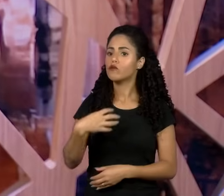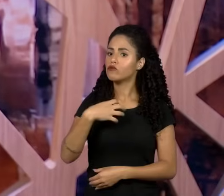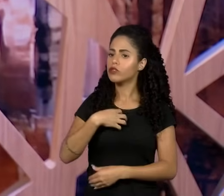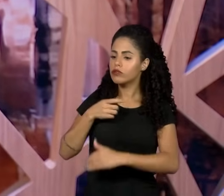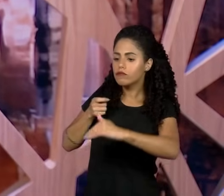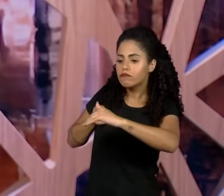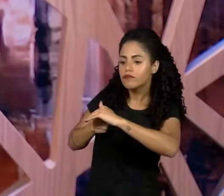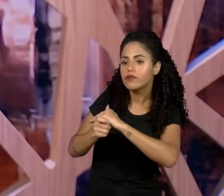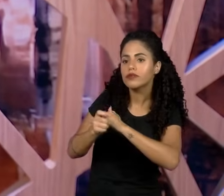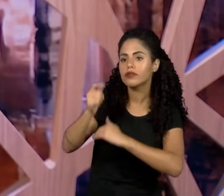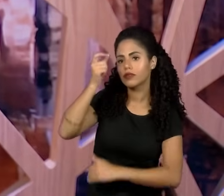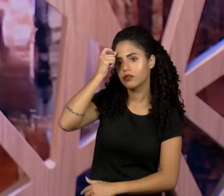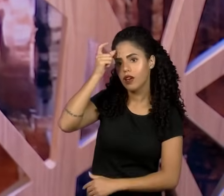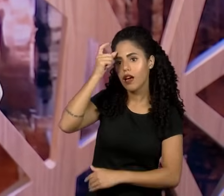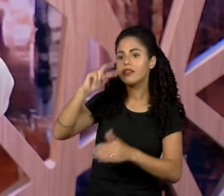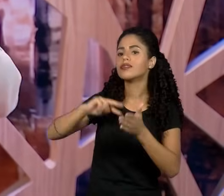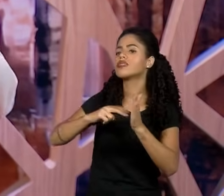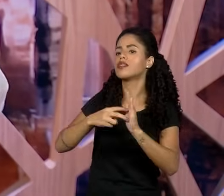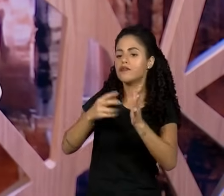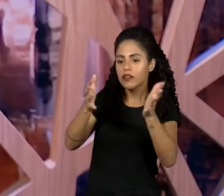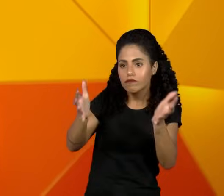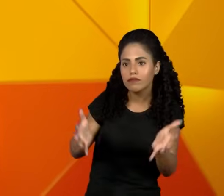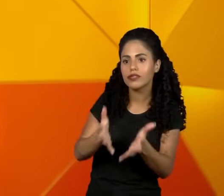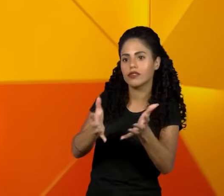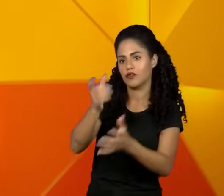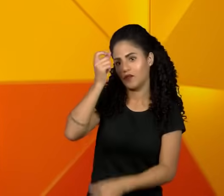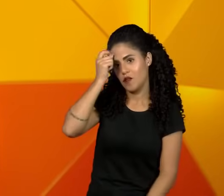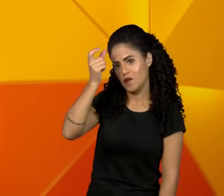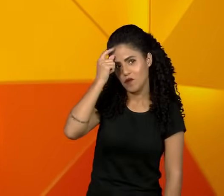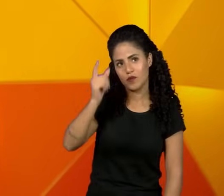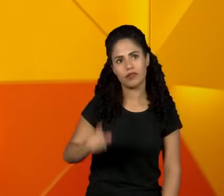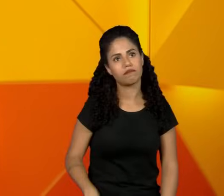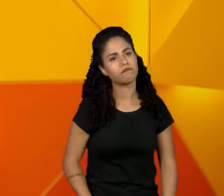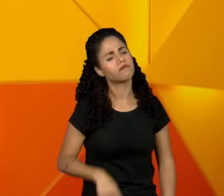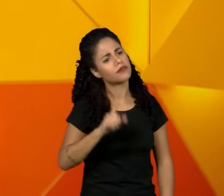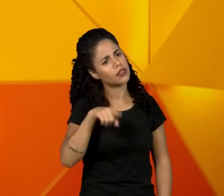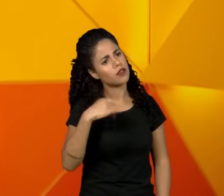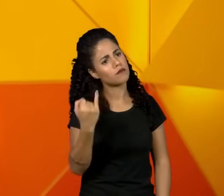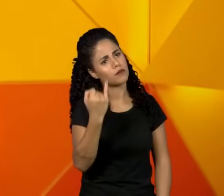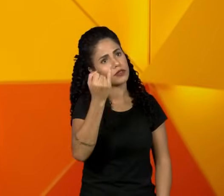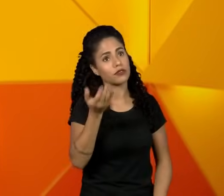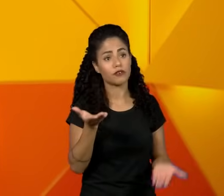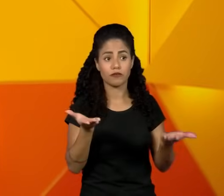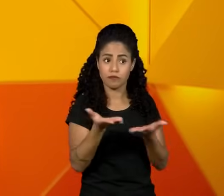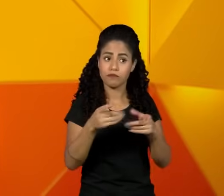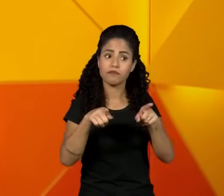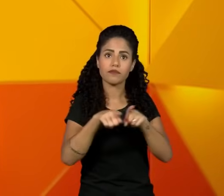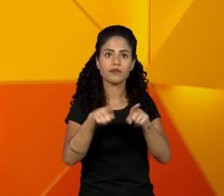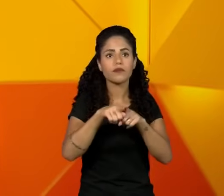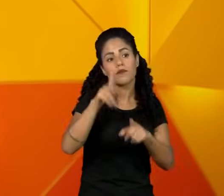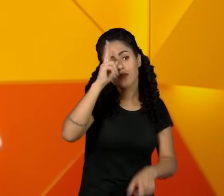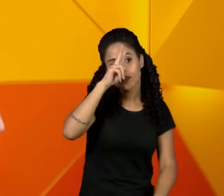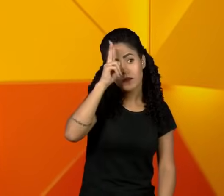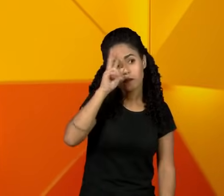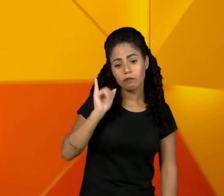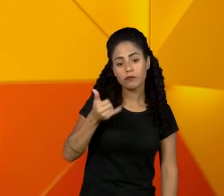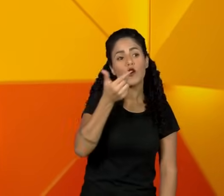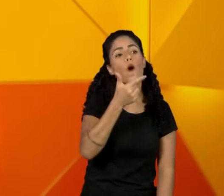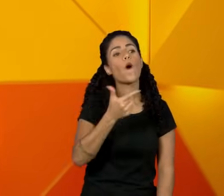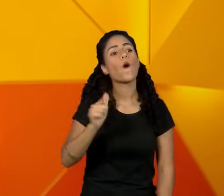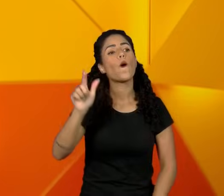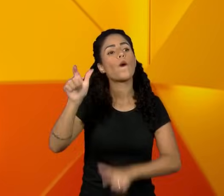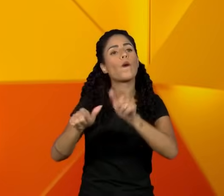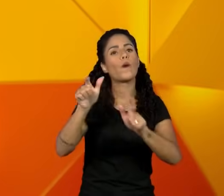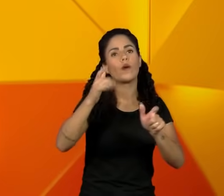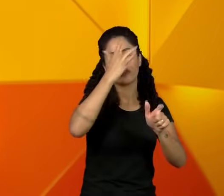uma forma de discutir incentivo à identidade nacional. É fundamental, né? E eu quero trazer para vocês algumas histórias de outras pessoas que também